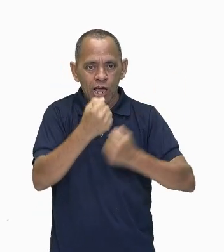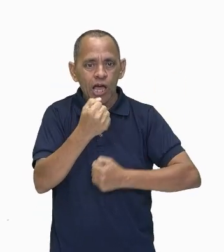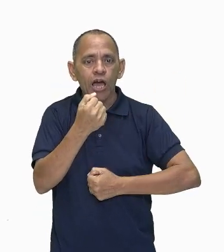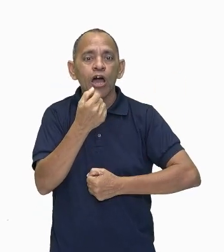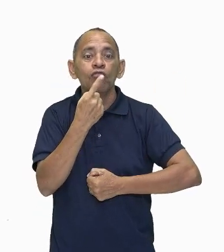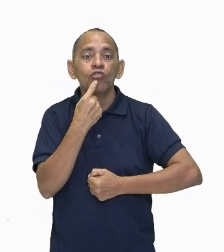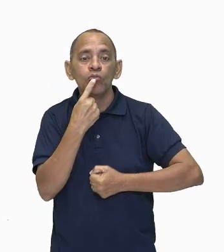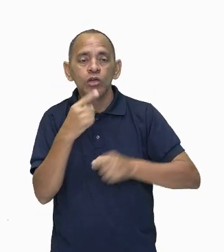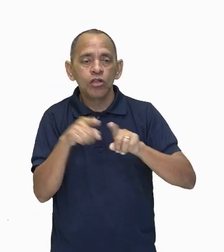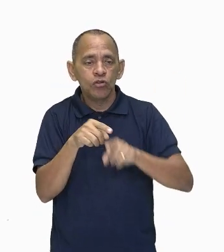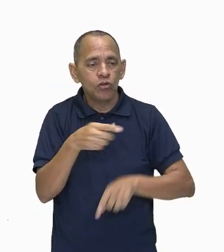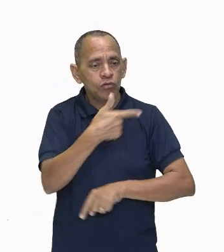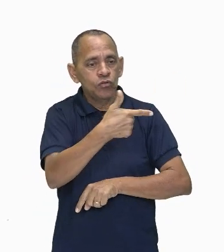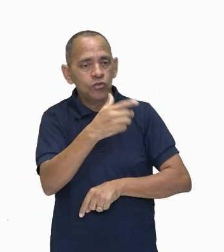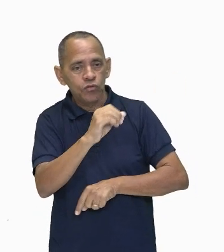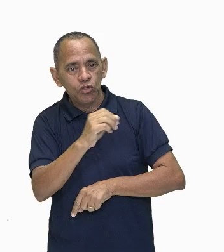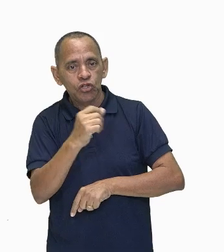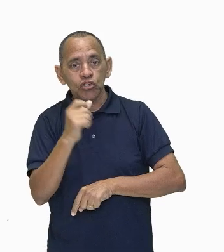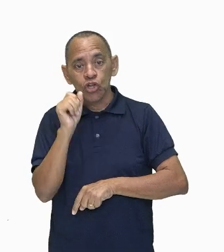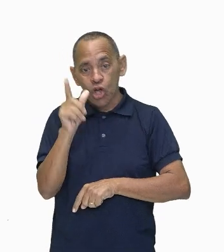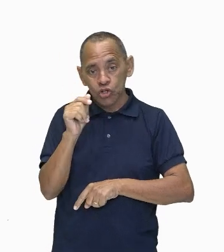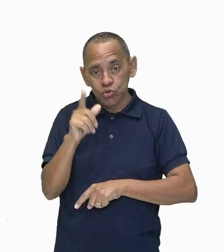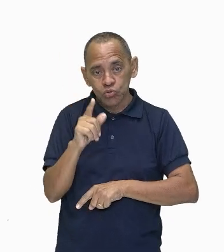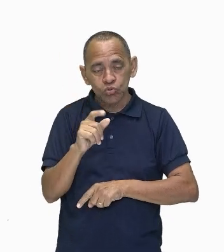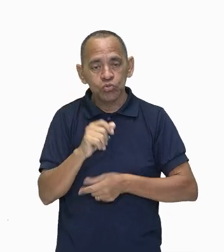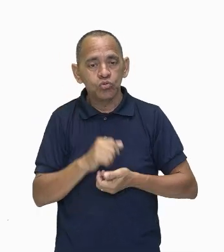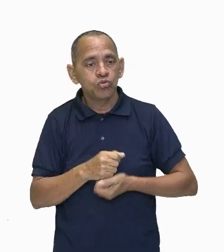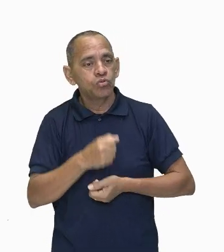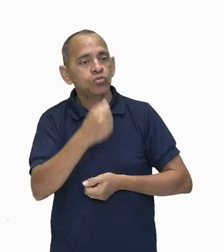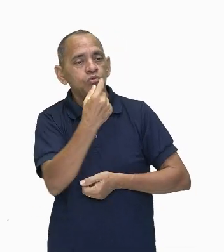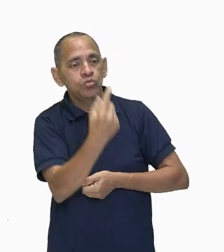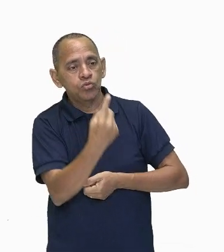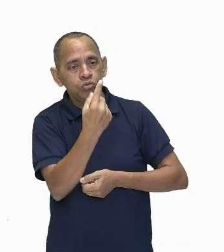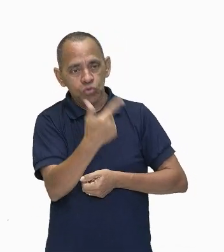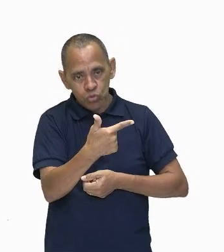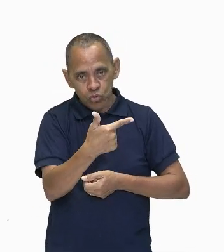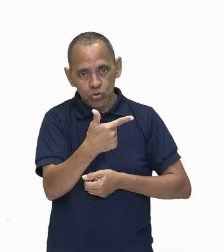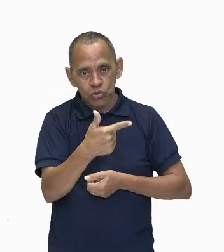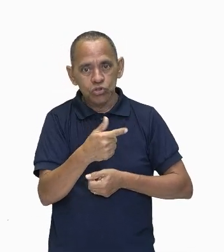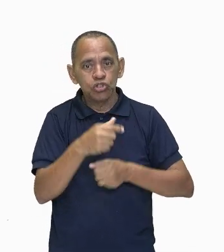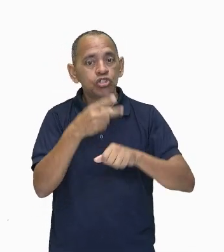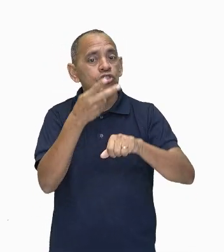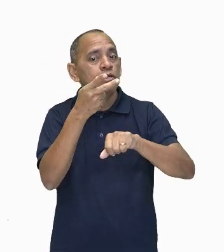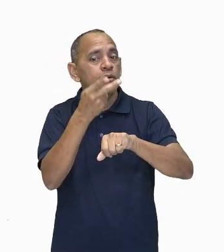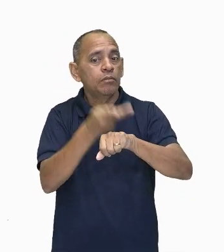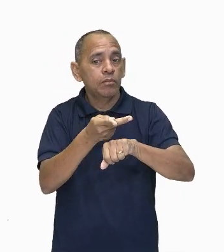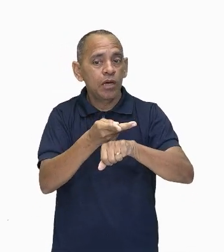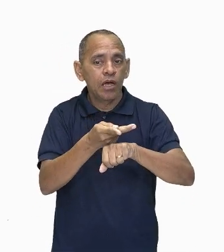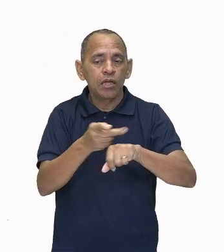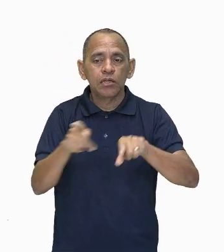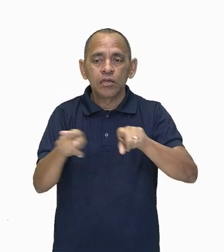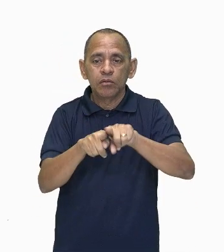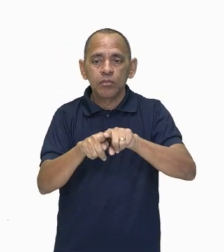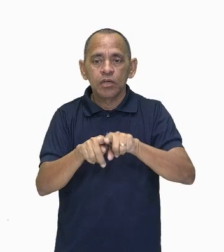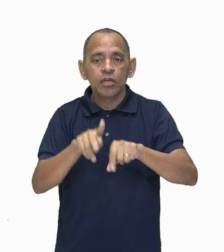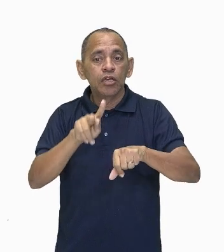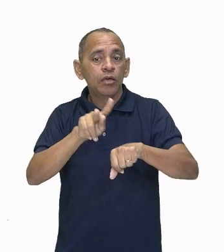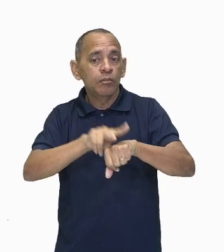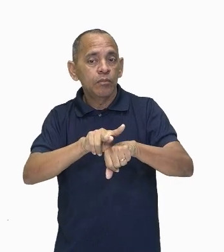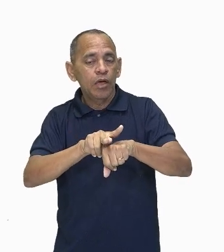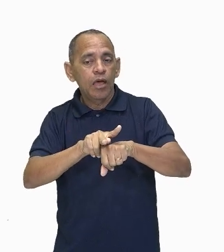carros azuis, 12 carros prateados, 16 carros pretos e 4